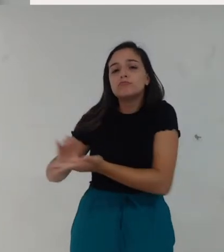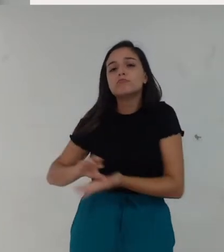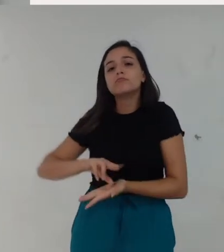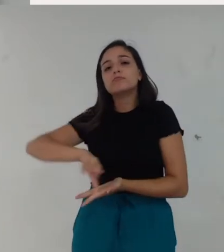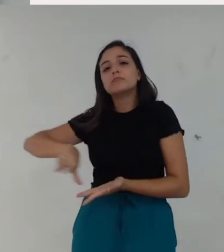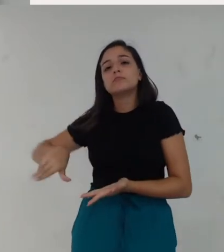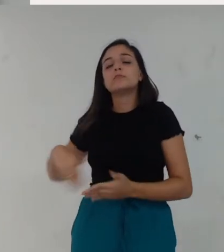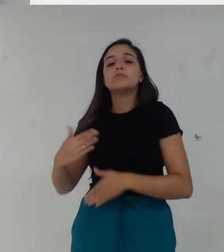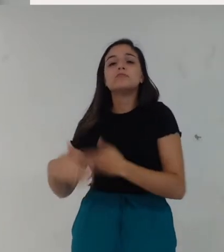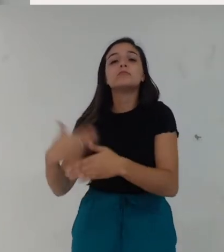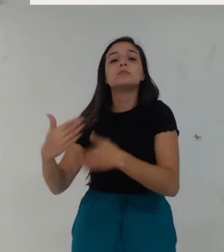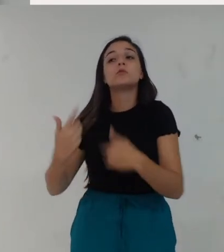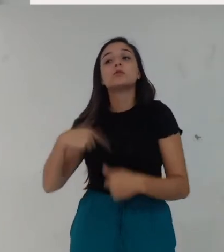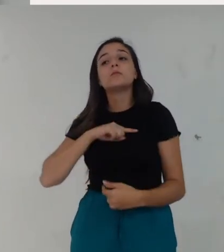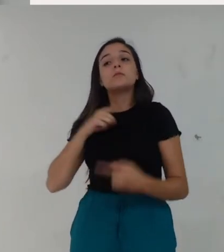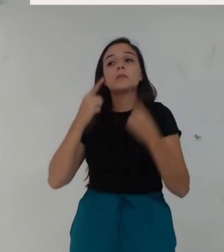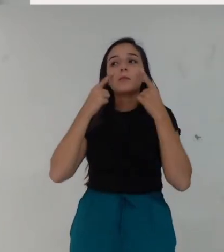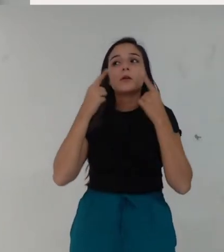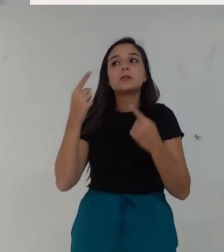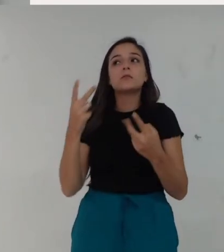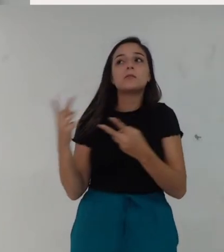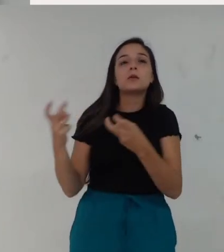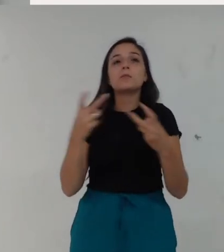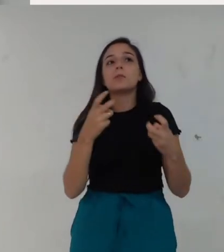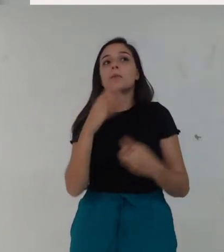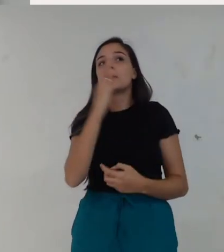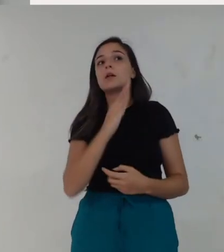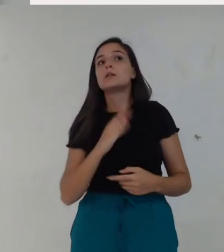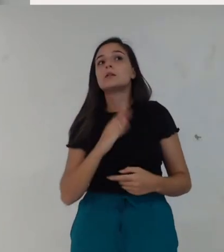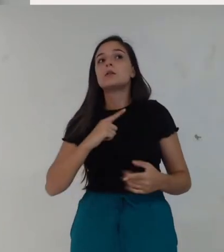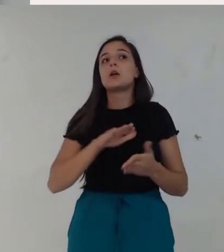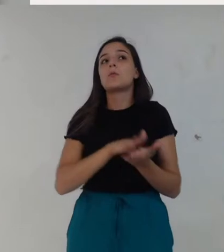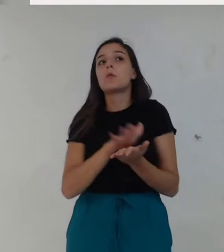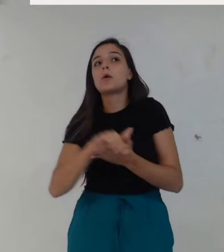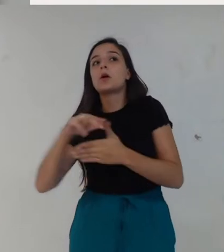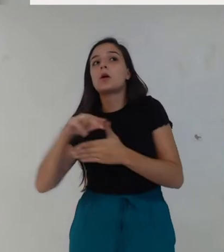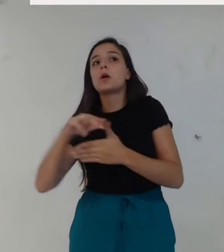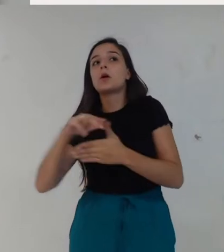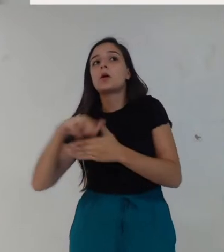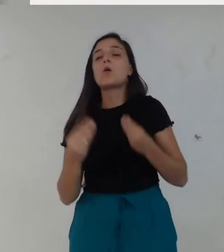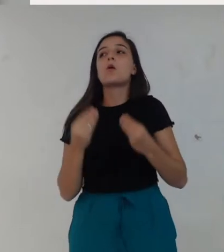editoriais que estavam acontecendo no Brasil e no mundo.